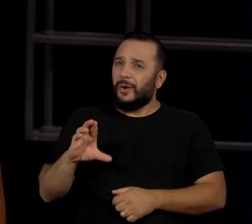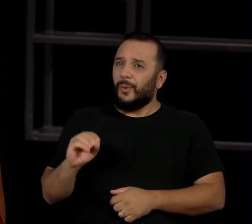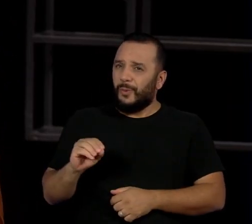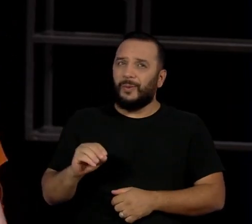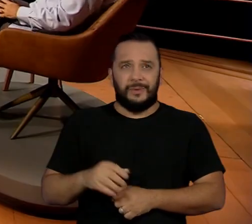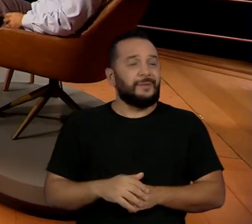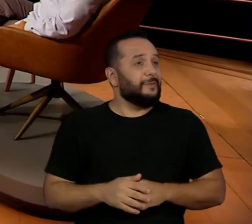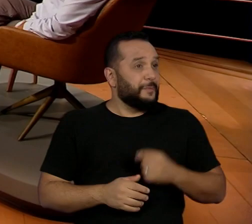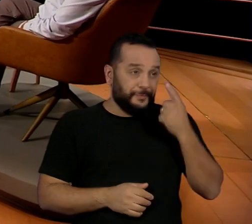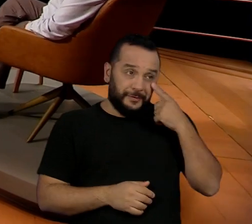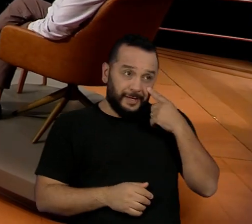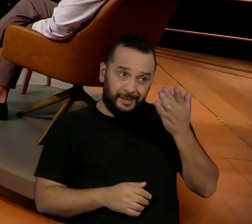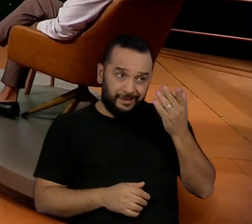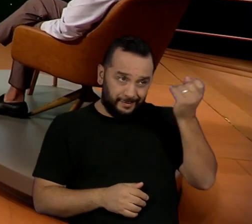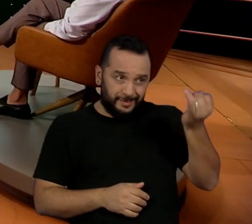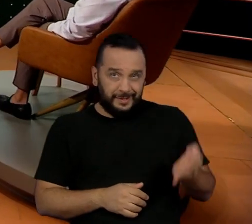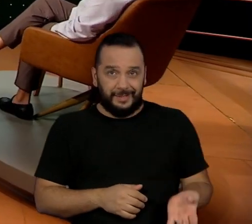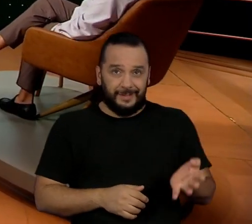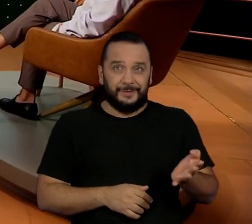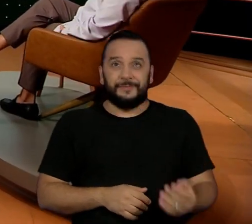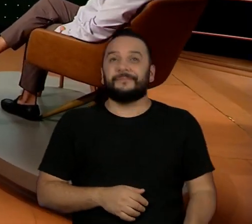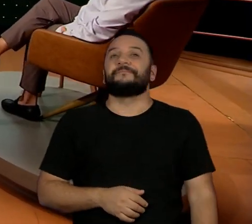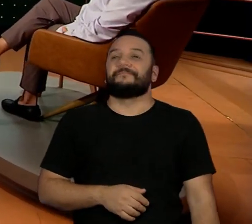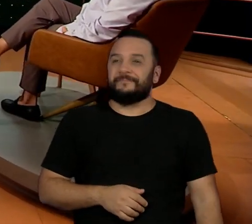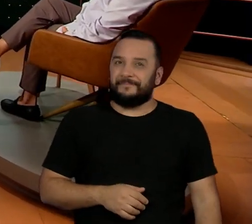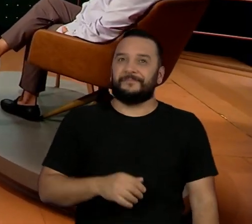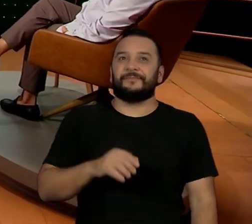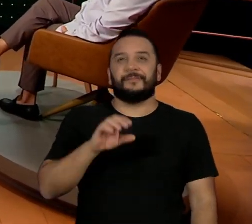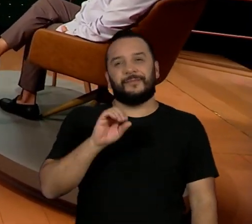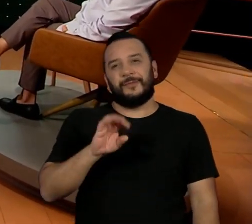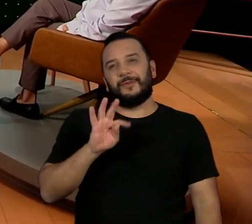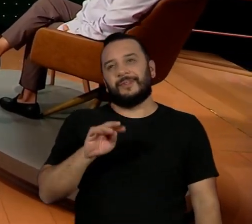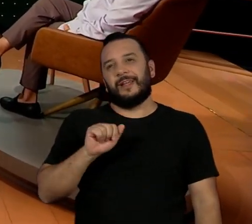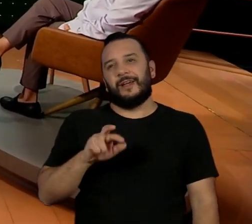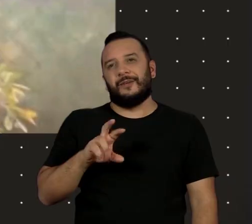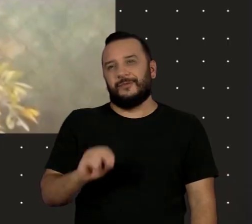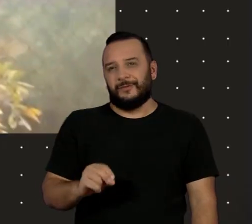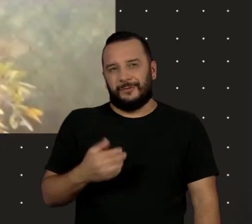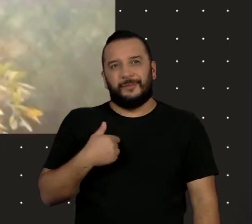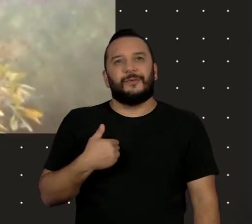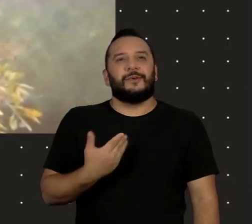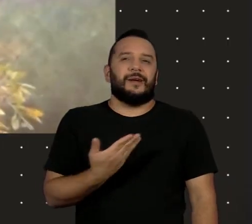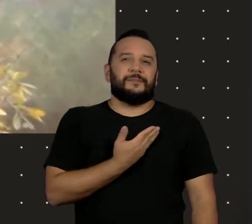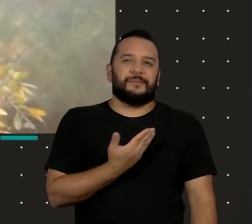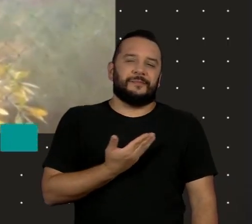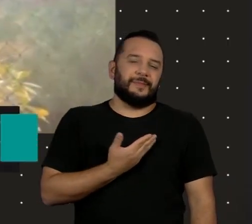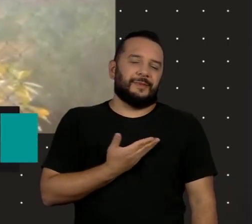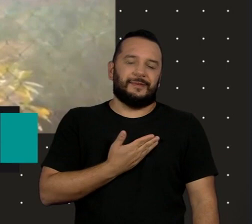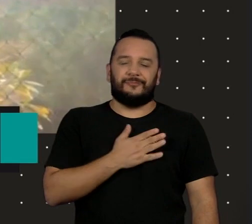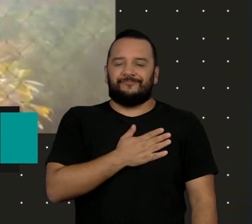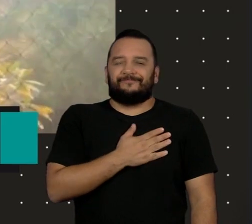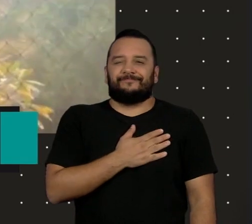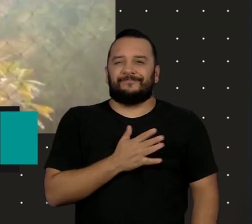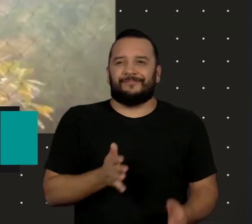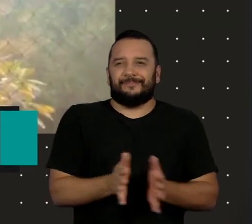falando. Eba! Né? Otávio, meu querido e maravilhoso amigo.